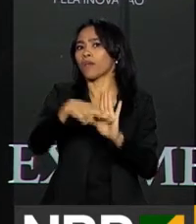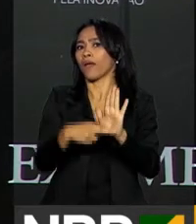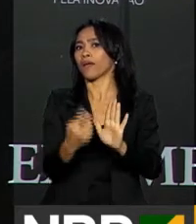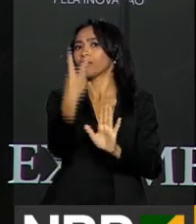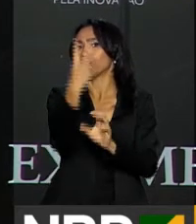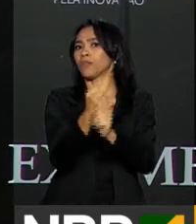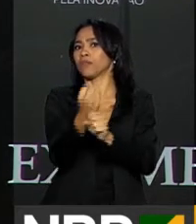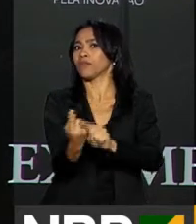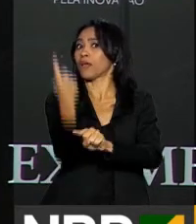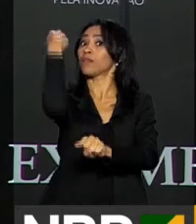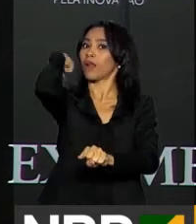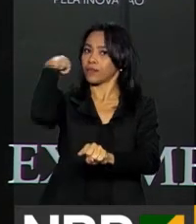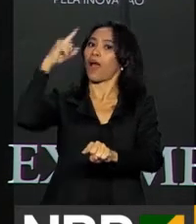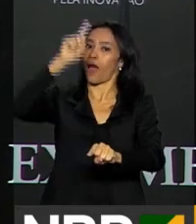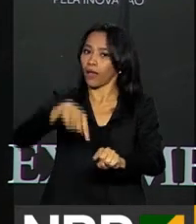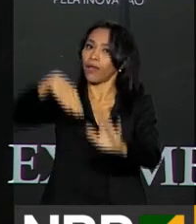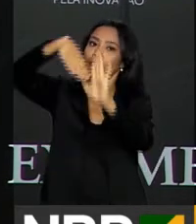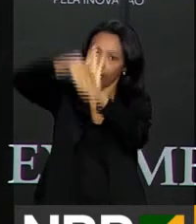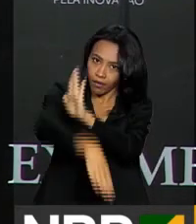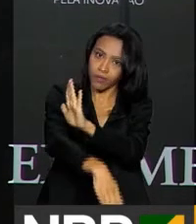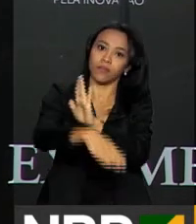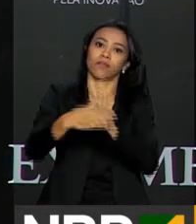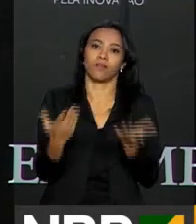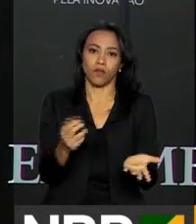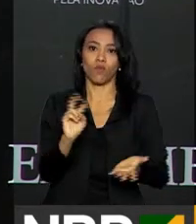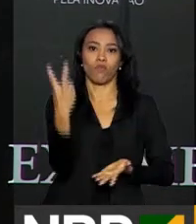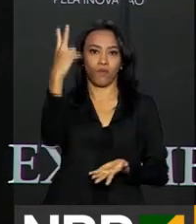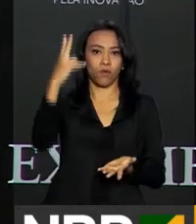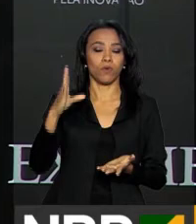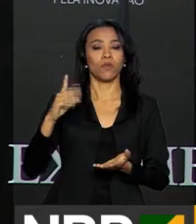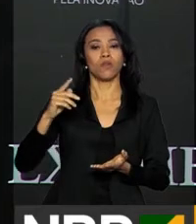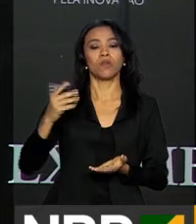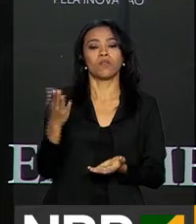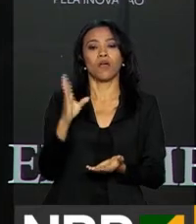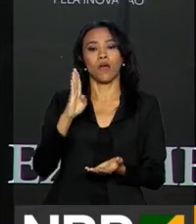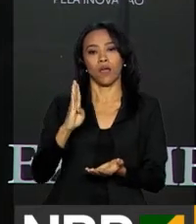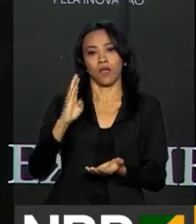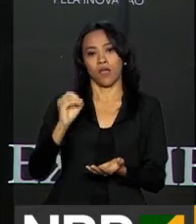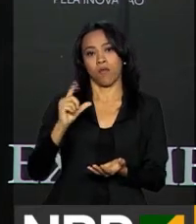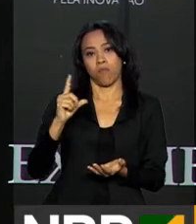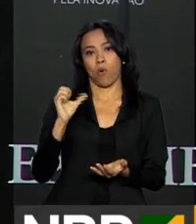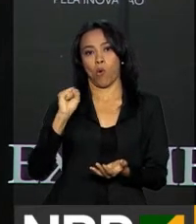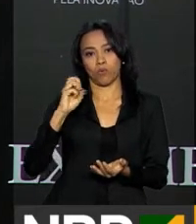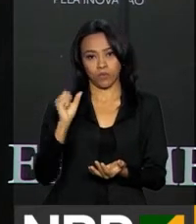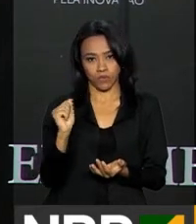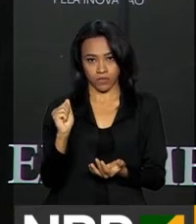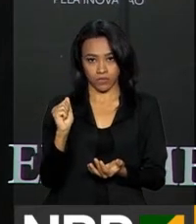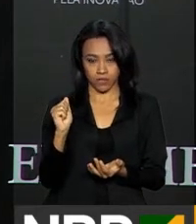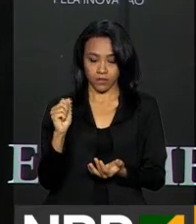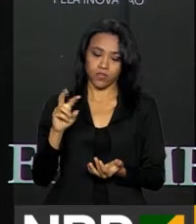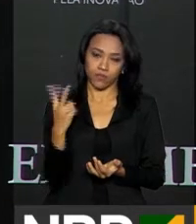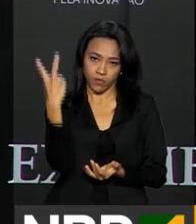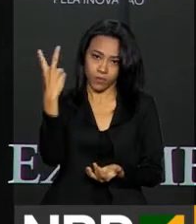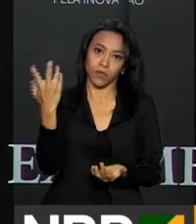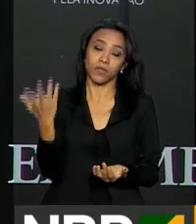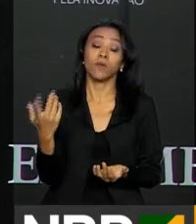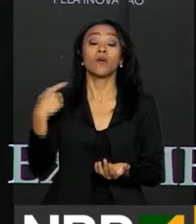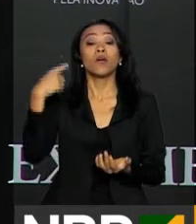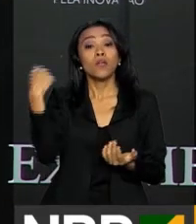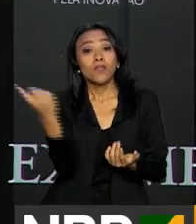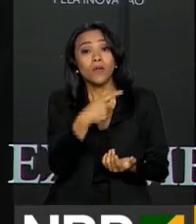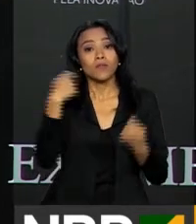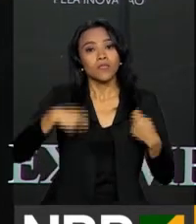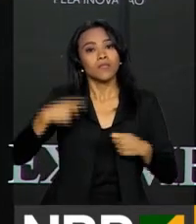atrás. Isto sim é que seria cair a Bolsa de Valores. Então, neste momento, nós temos que ter esta mensagem